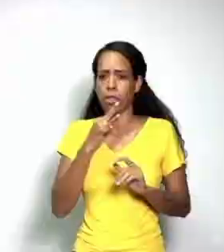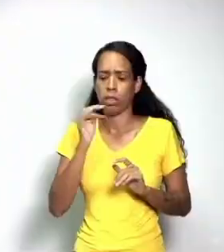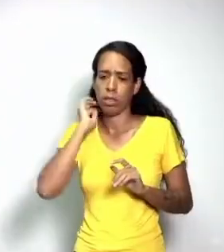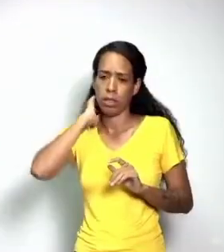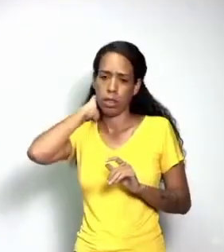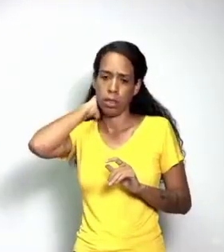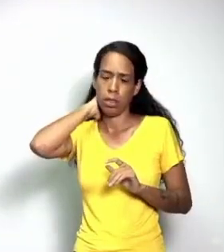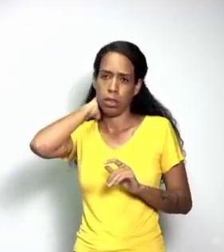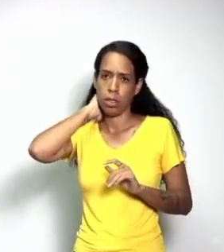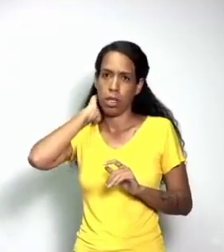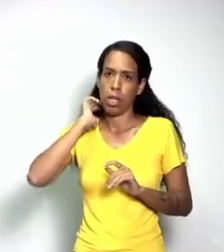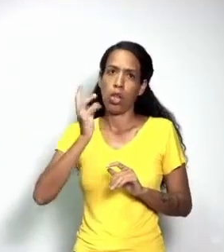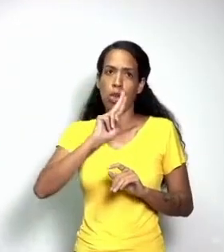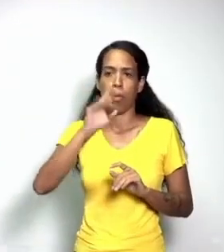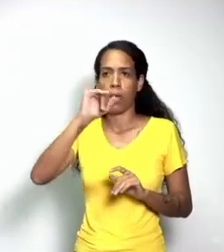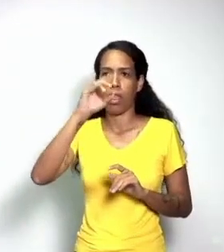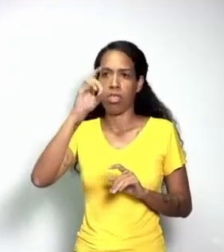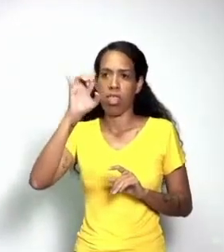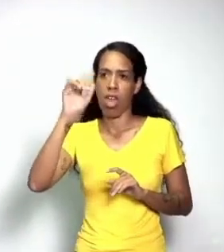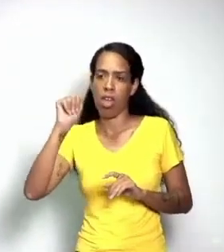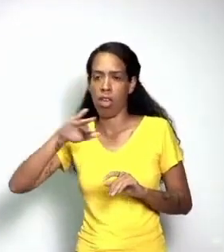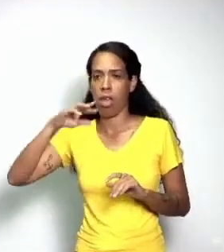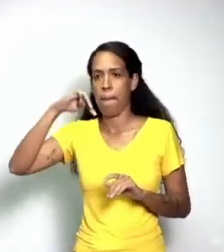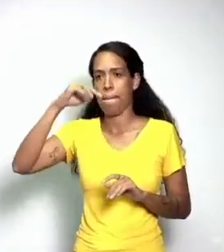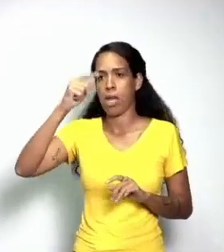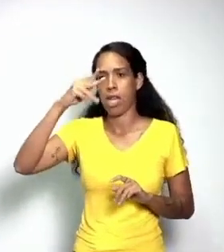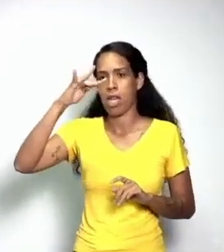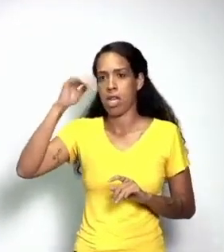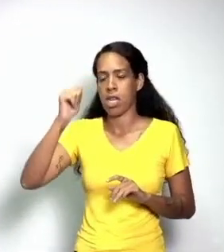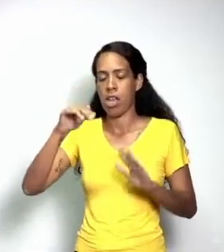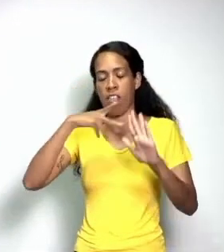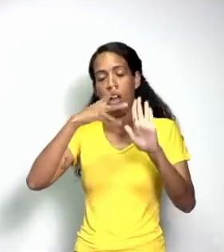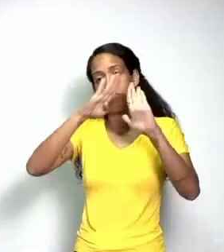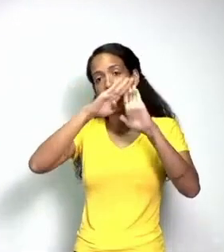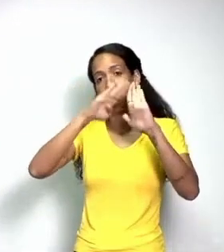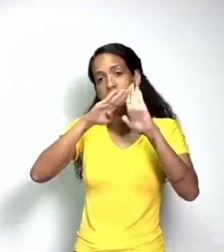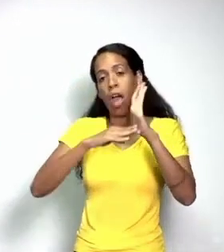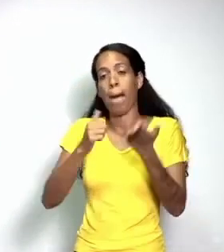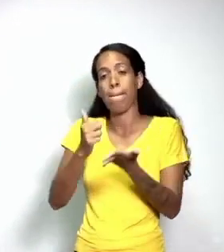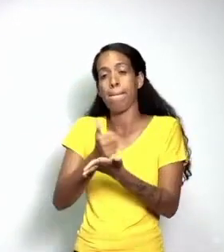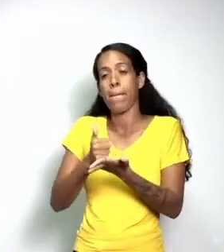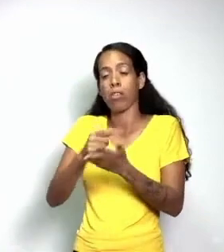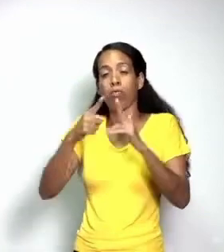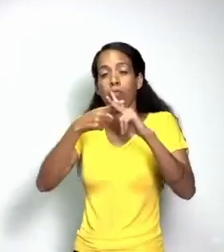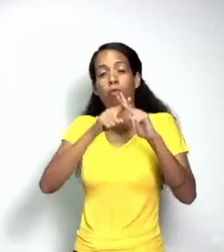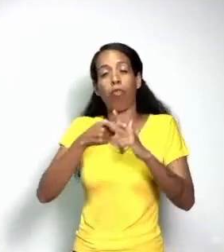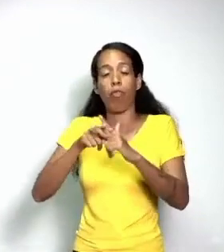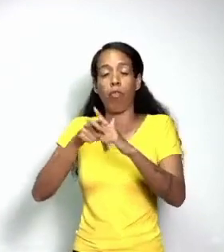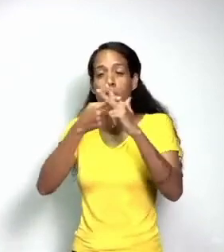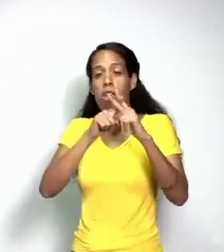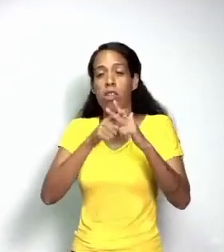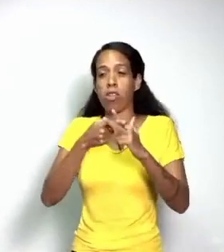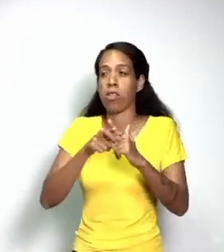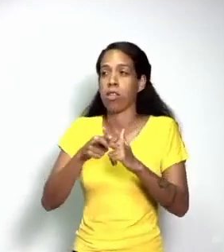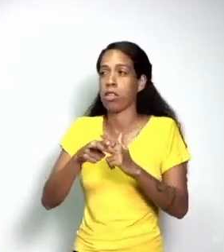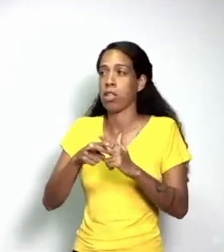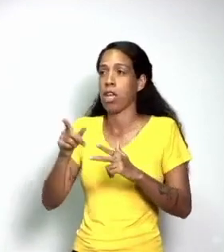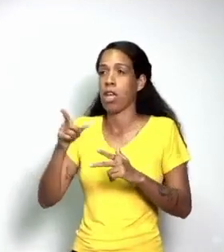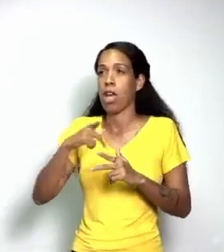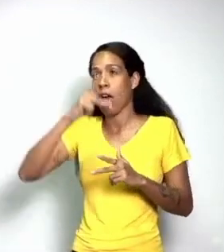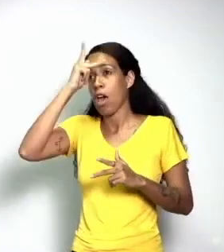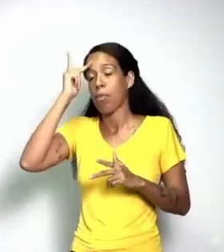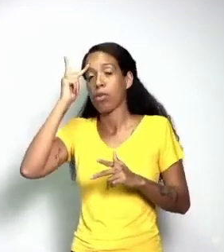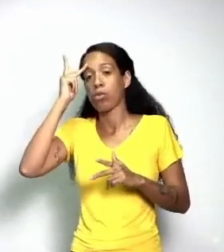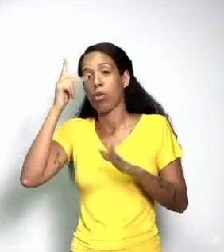da Emania, que fala sobre essa lista básica de ferramentas que é bom a assistência de câmera